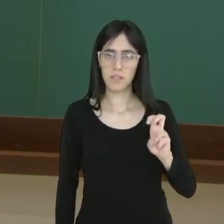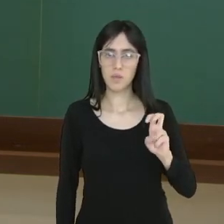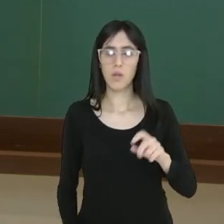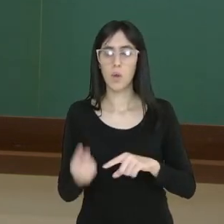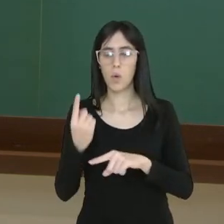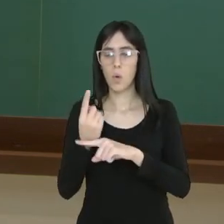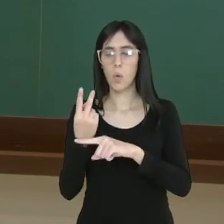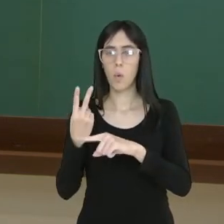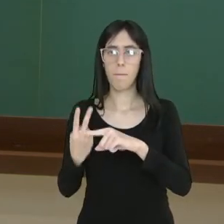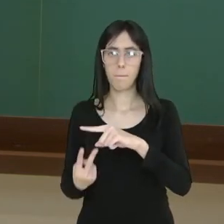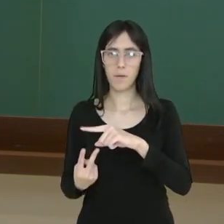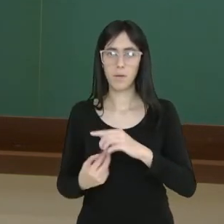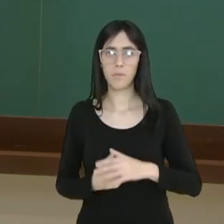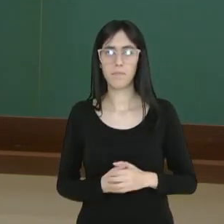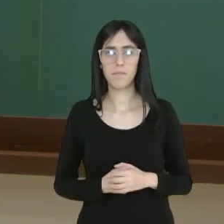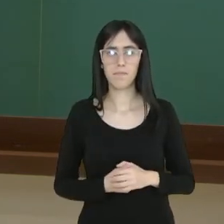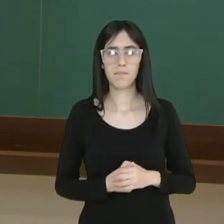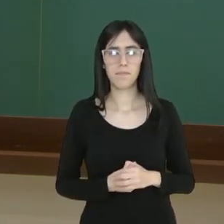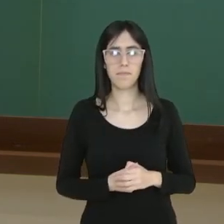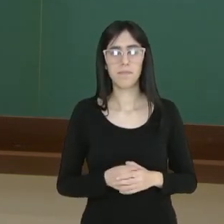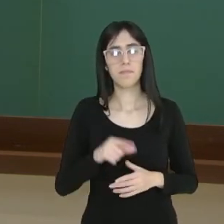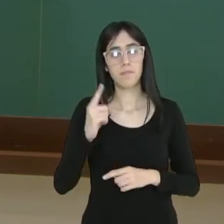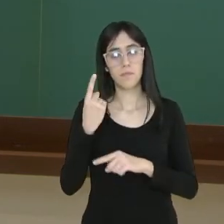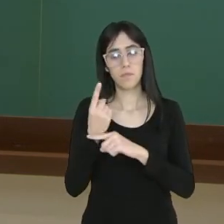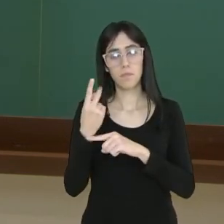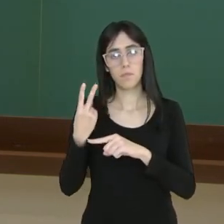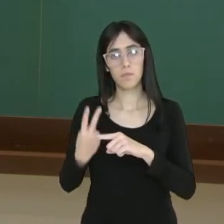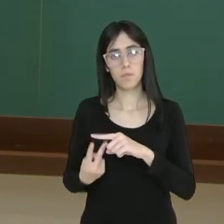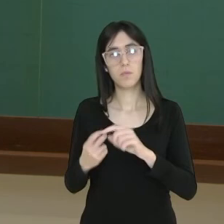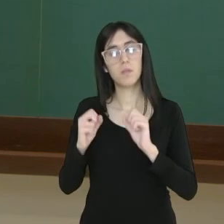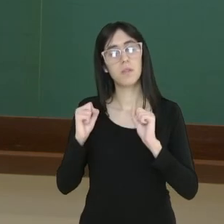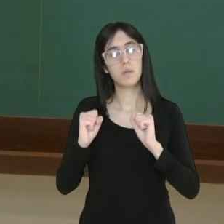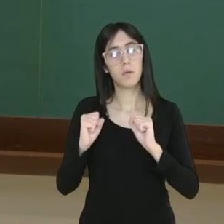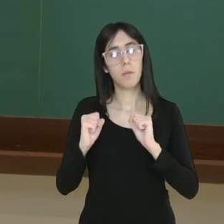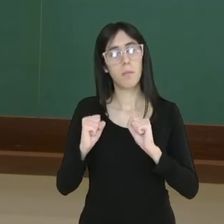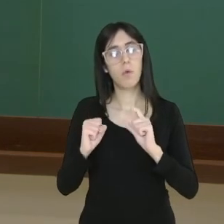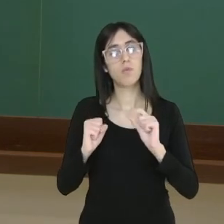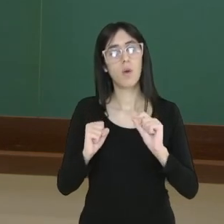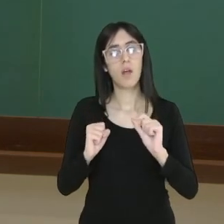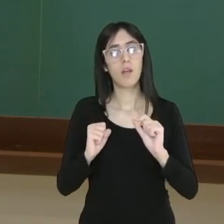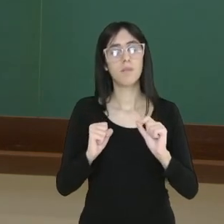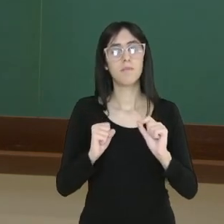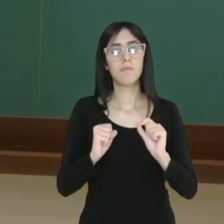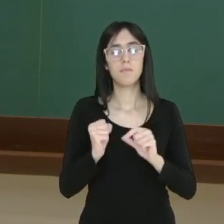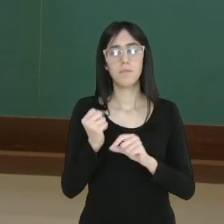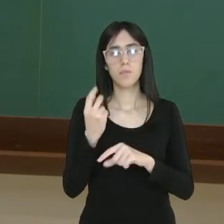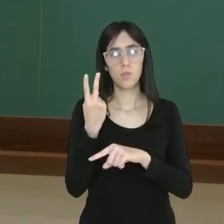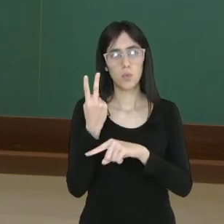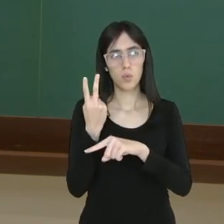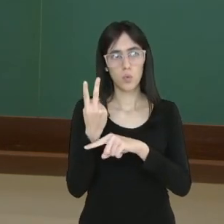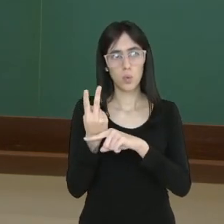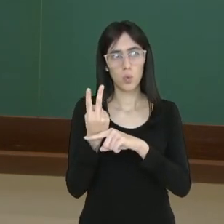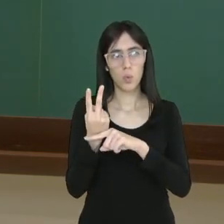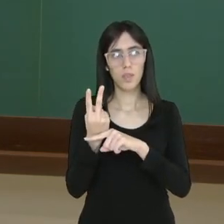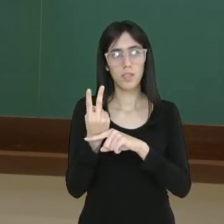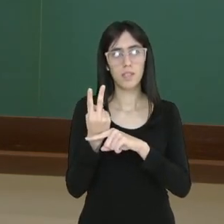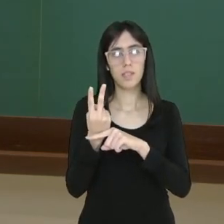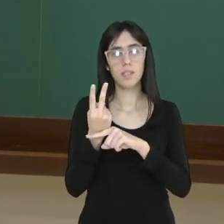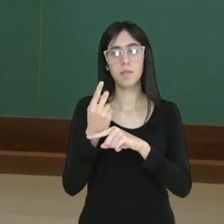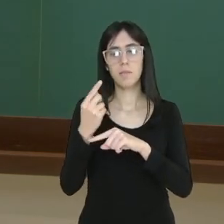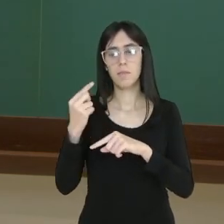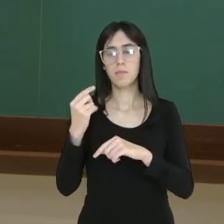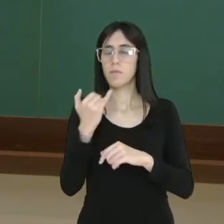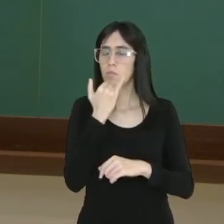Porque daí já fica super fácil. O meio pode ser escrito como 2 na menos 1. Exatamente o que eu fiz aqui. O meio eu